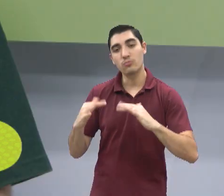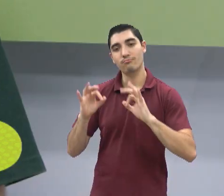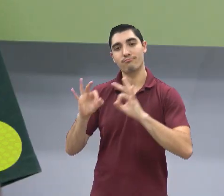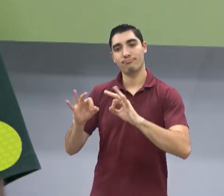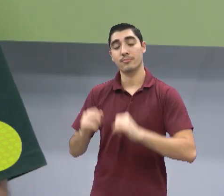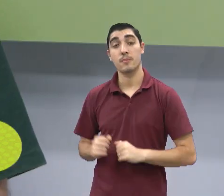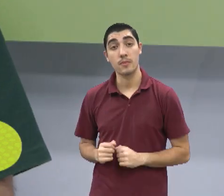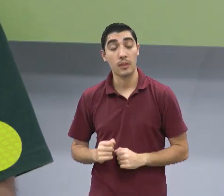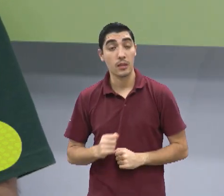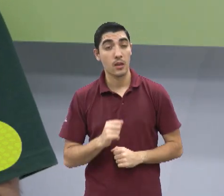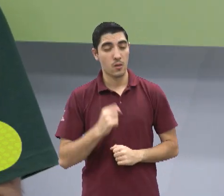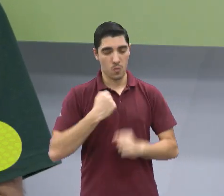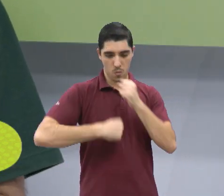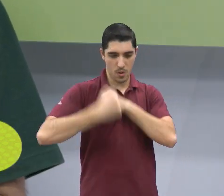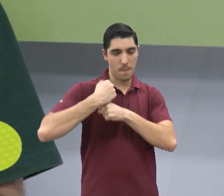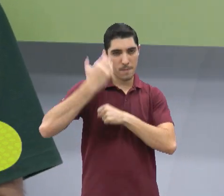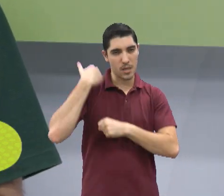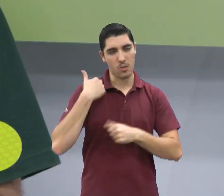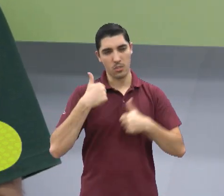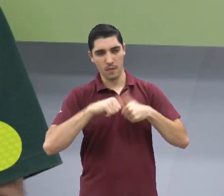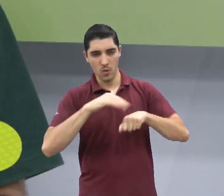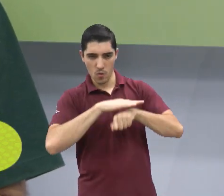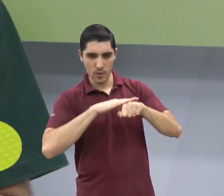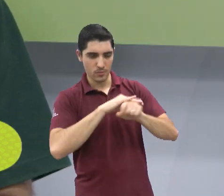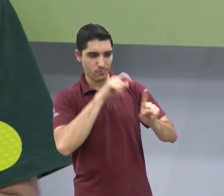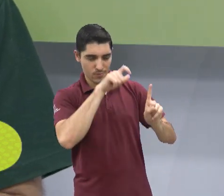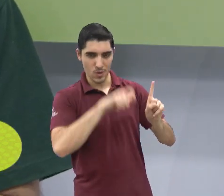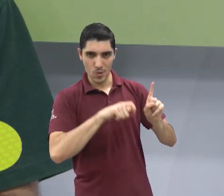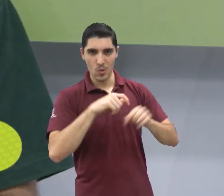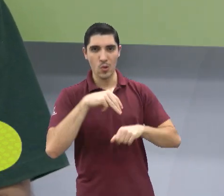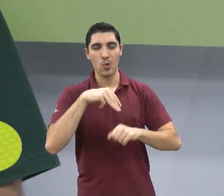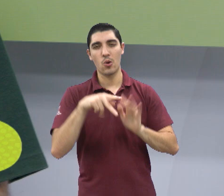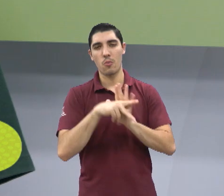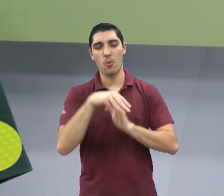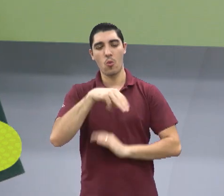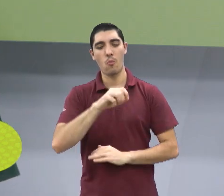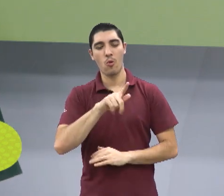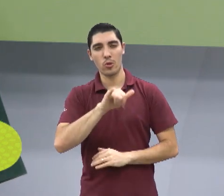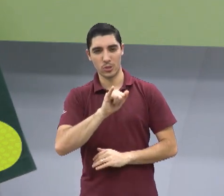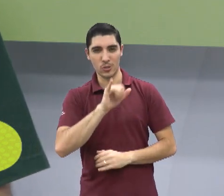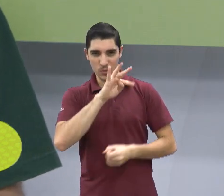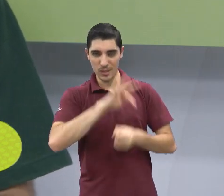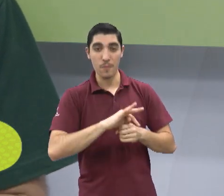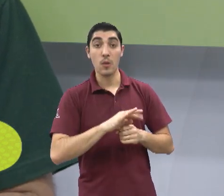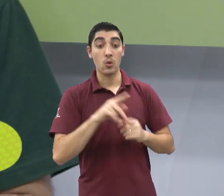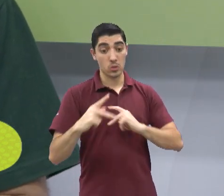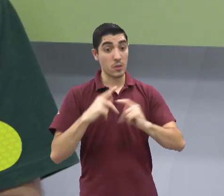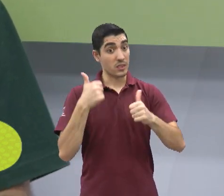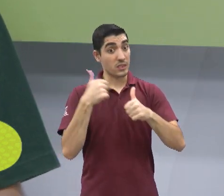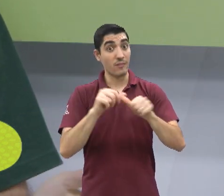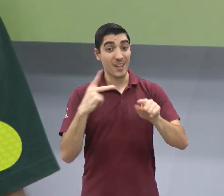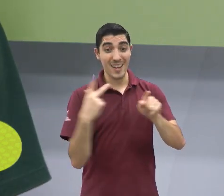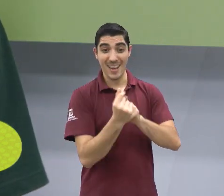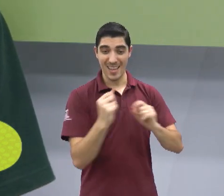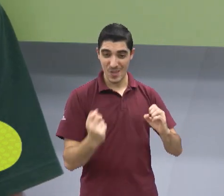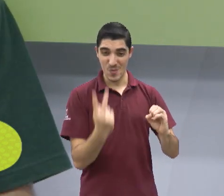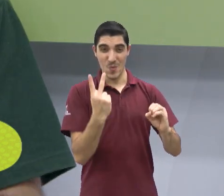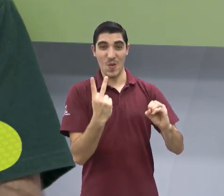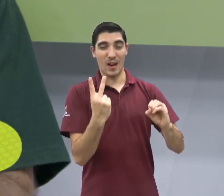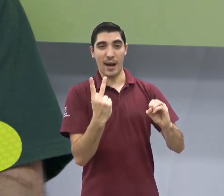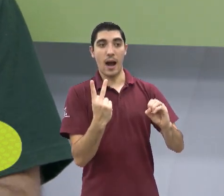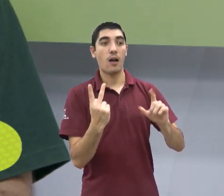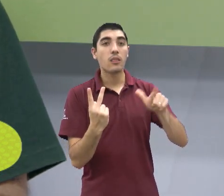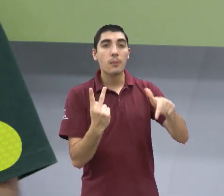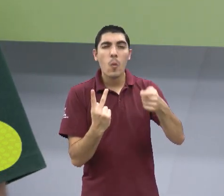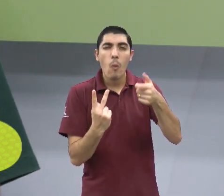José, até estava conversando com o Mogi, o São José estava ganhando de 2-0 do Londrina, nessas quartas de final mesmo, e acabou tomando um empate